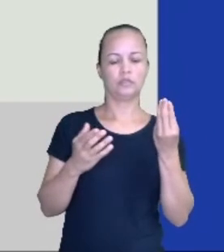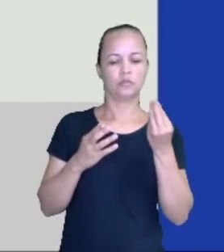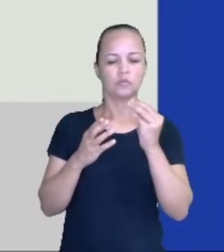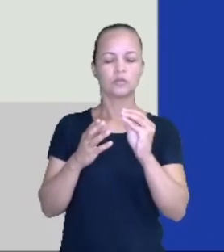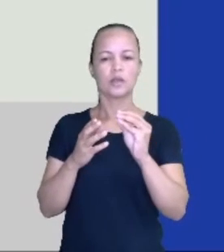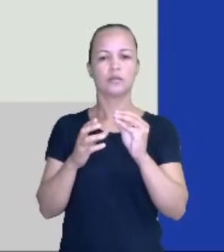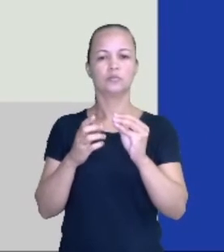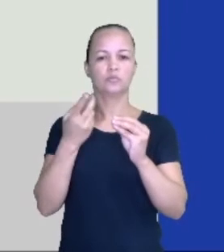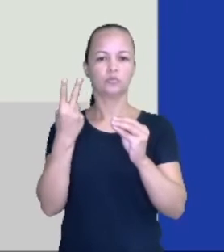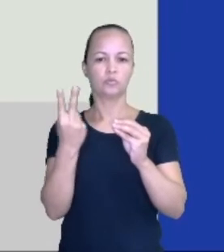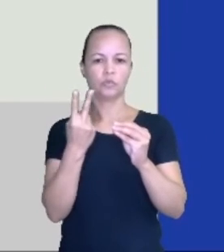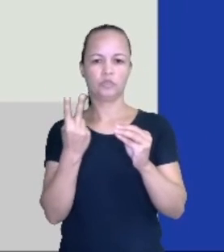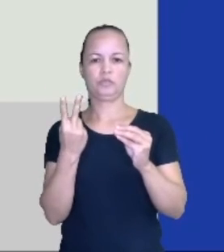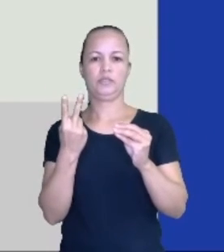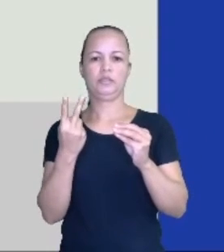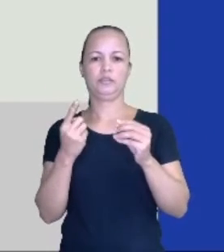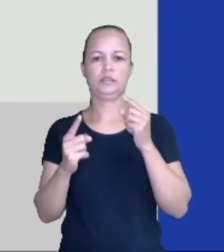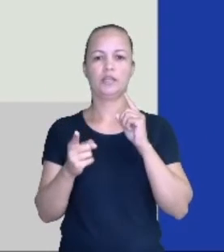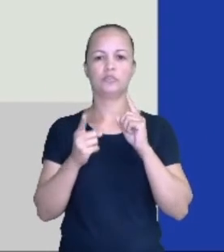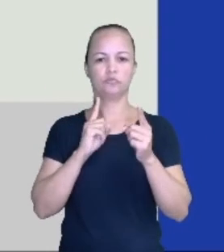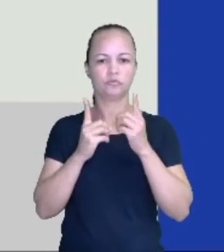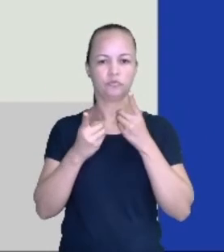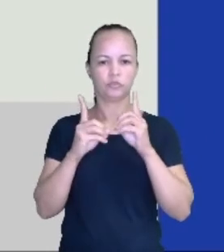2 vezes neste diálogo.